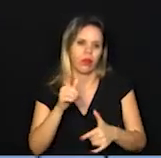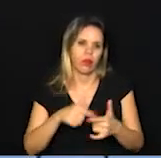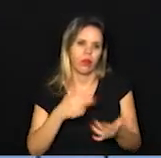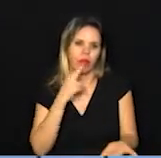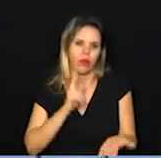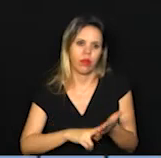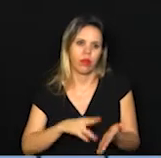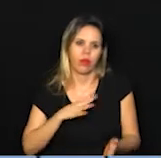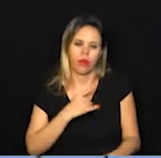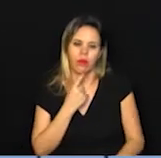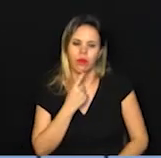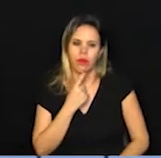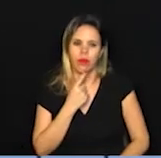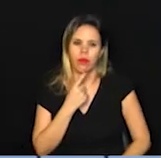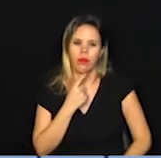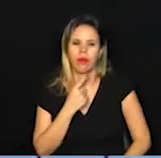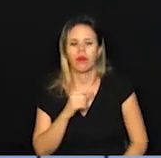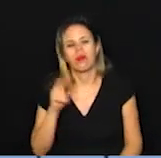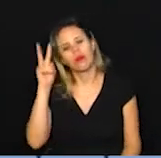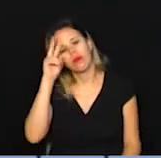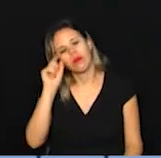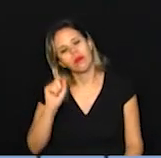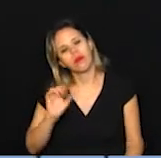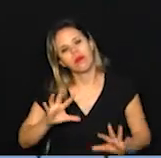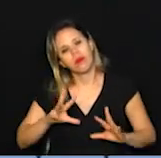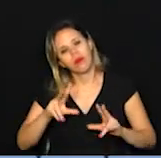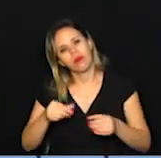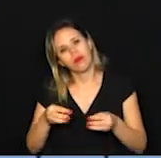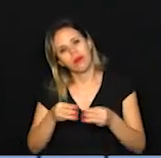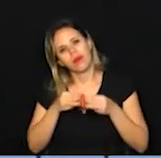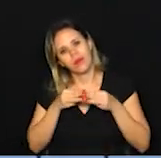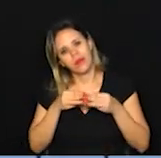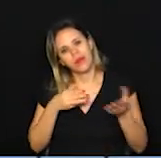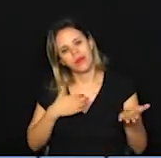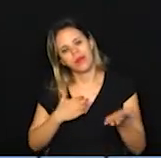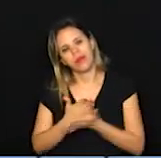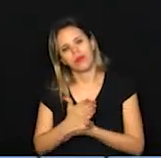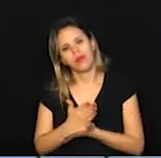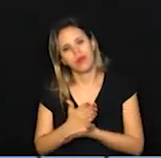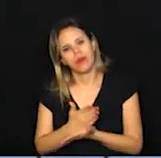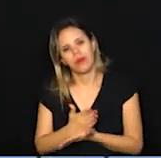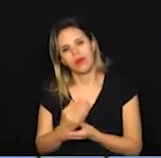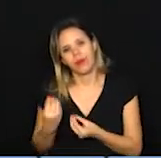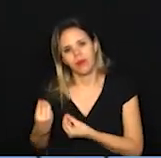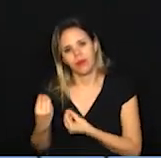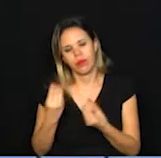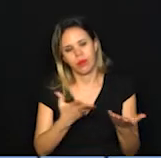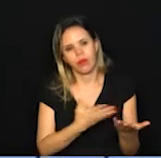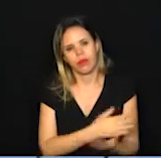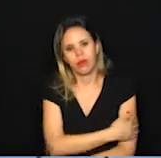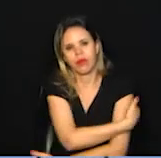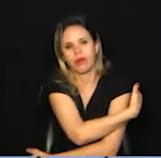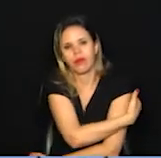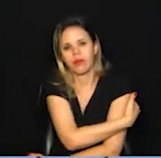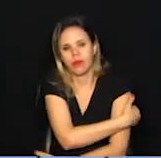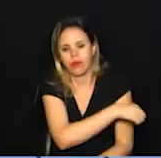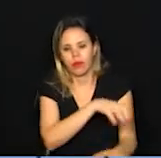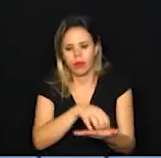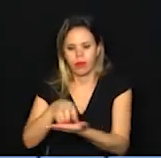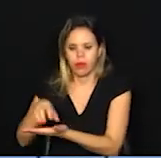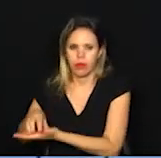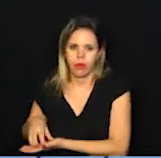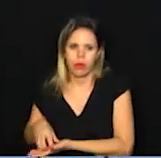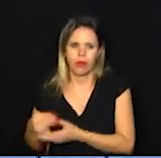correspondência na cidade de Campinas. Lembrando que todas as moções que são aprovadas, elas são encaminhadas aos órgãos que